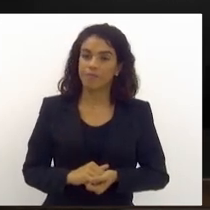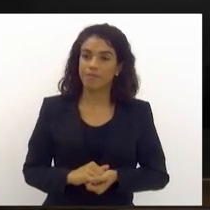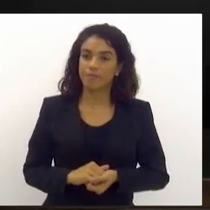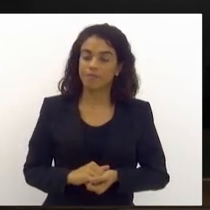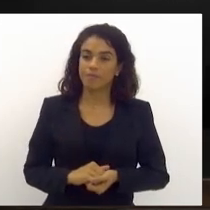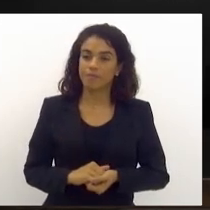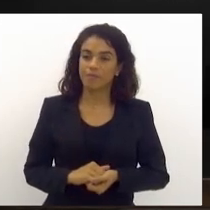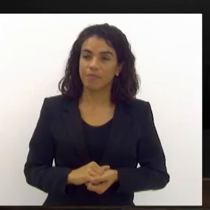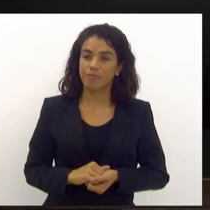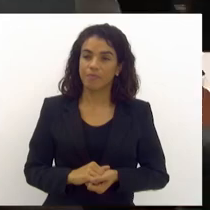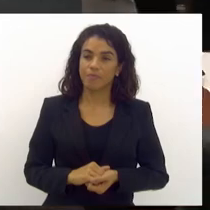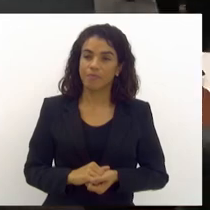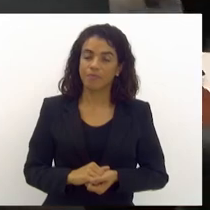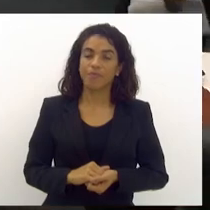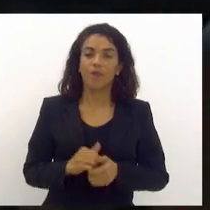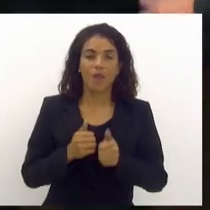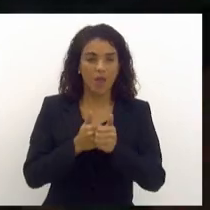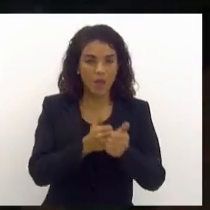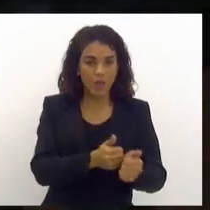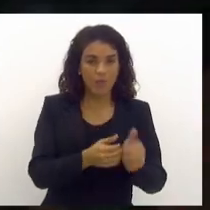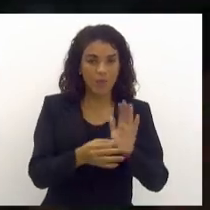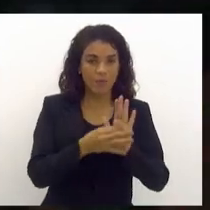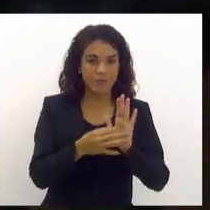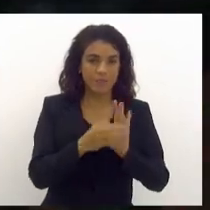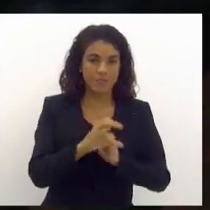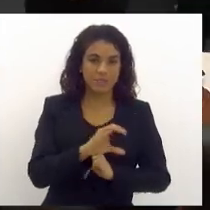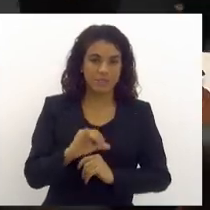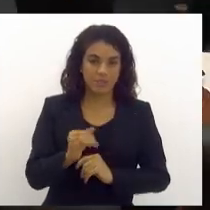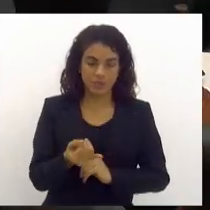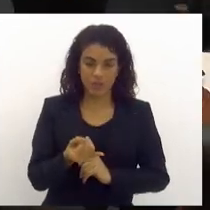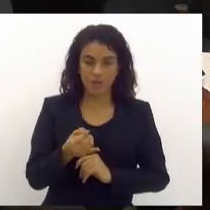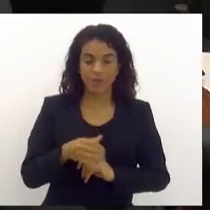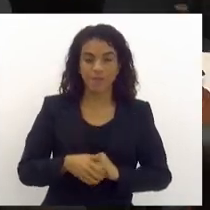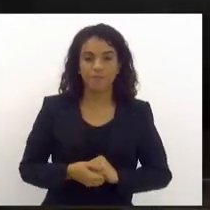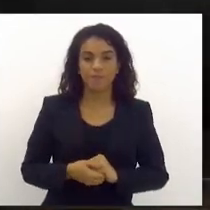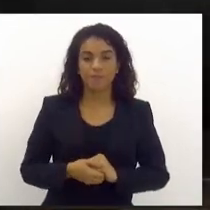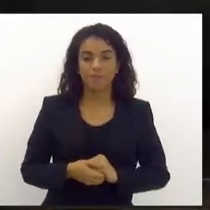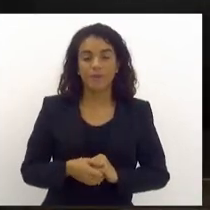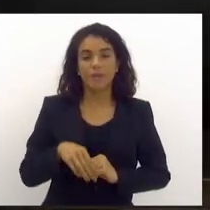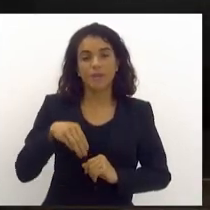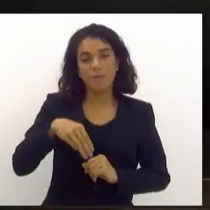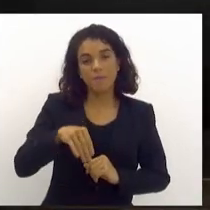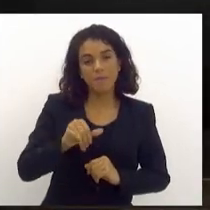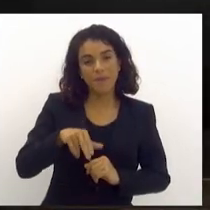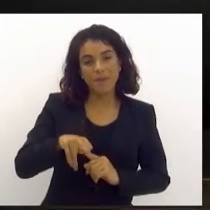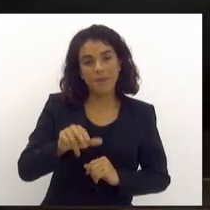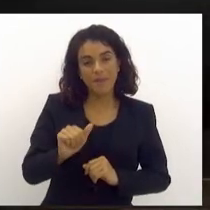Está aqui. Acompanhe a CCJ, senhor Muito presidente. Obrigado. Pela Comissão de Minas e Energia,